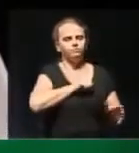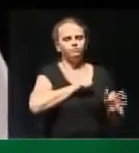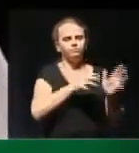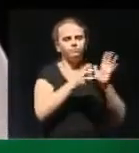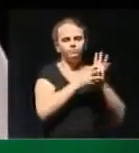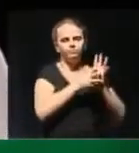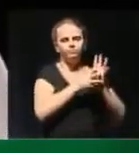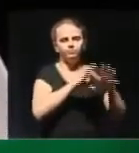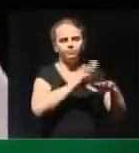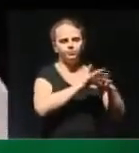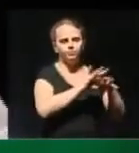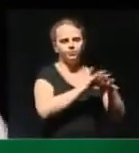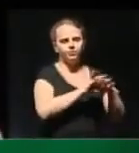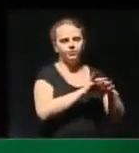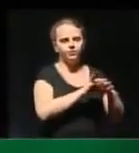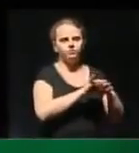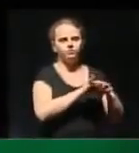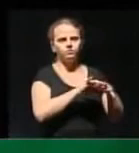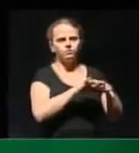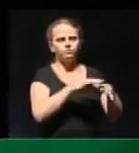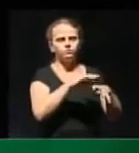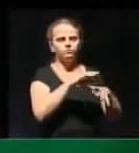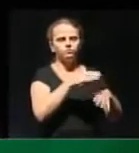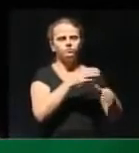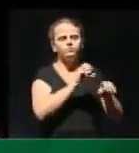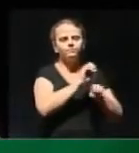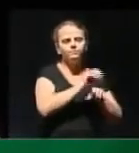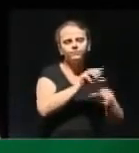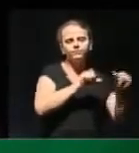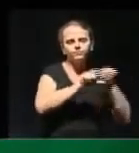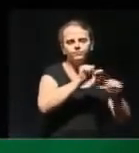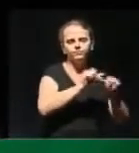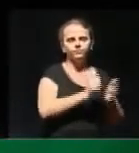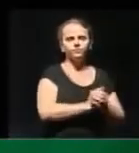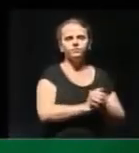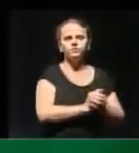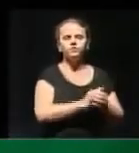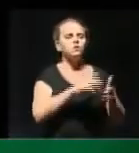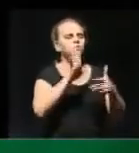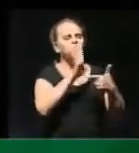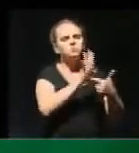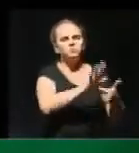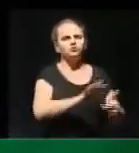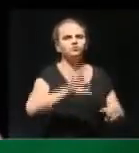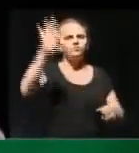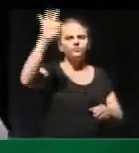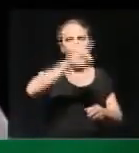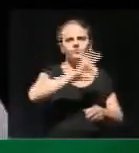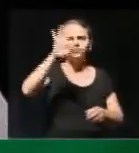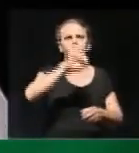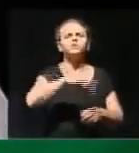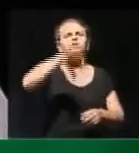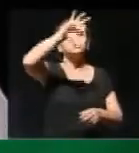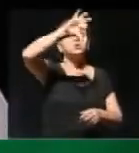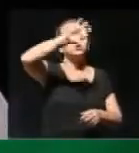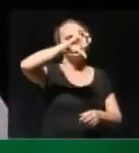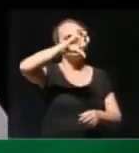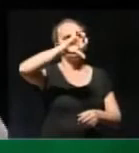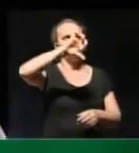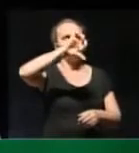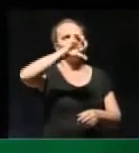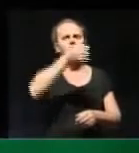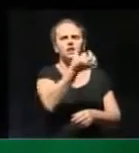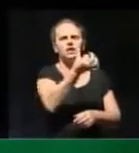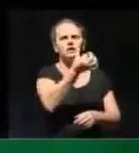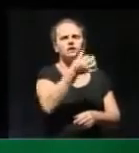que tinha esse vírus para o seu parceiro, mostrando uma taxa de proteção de cerca de 96%. É uma